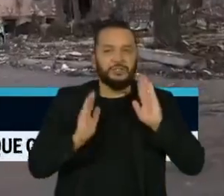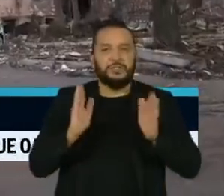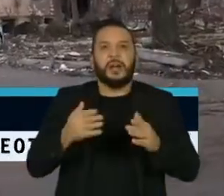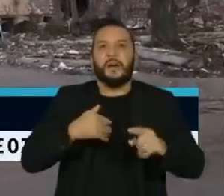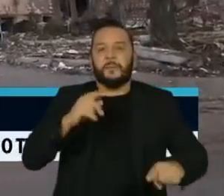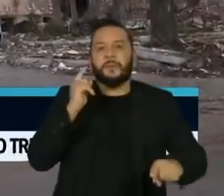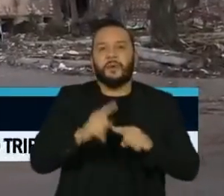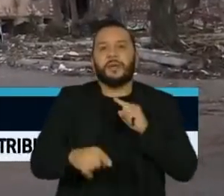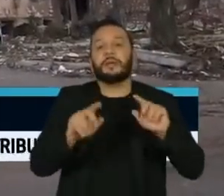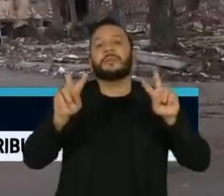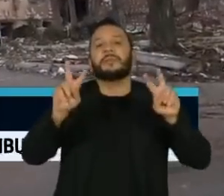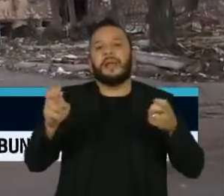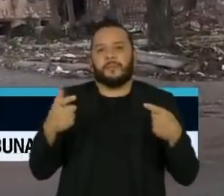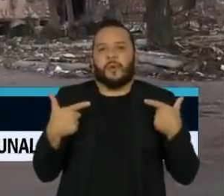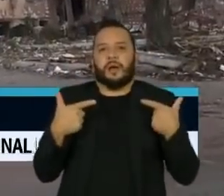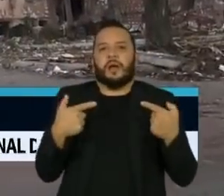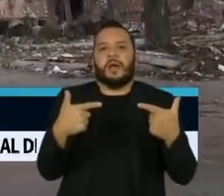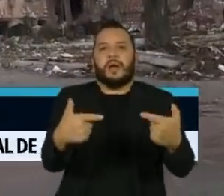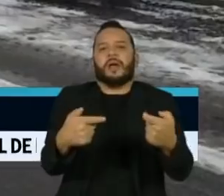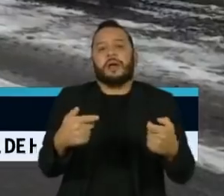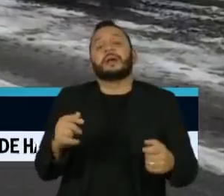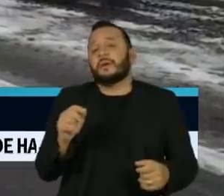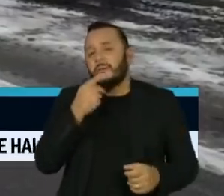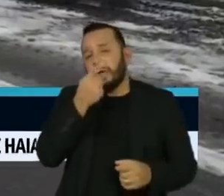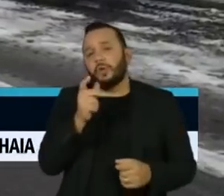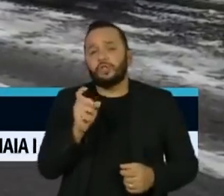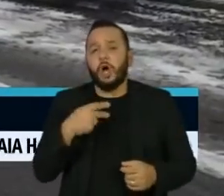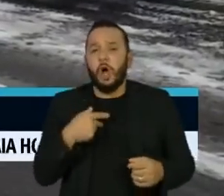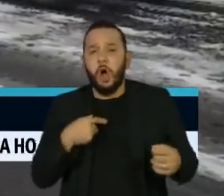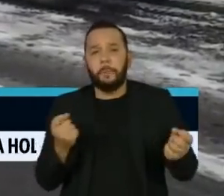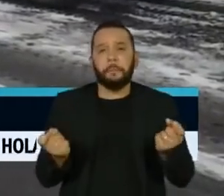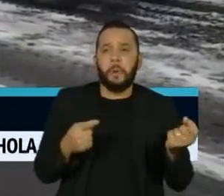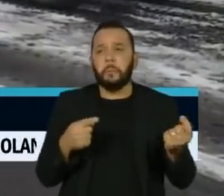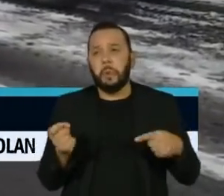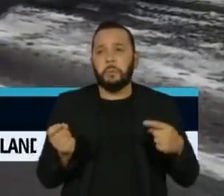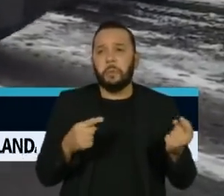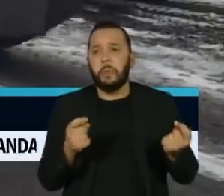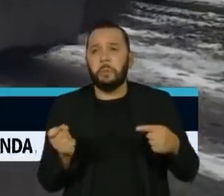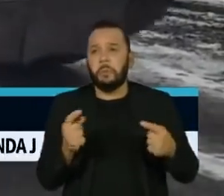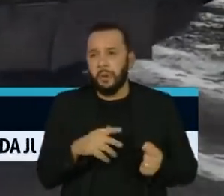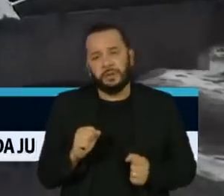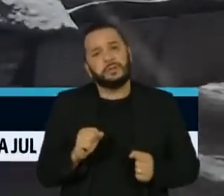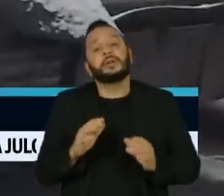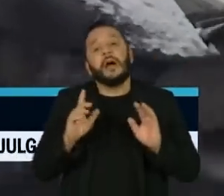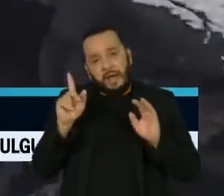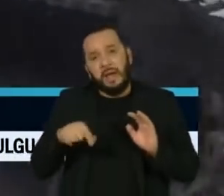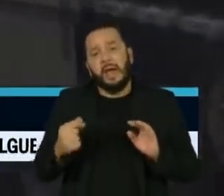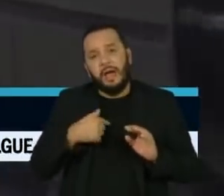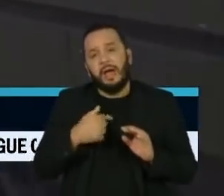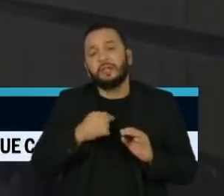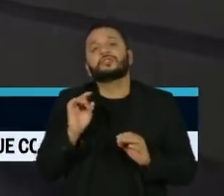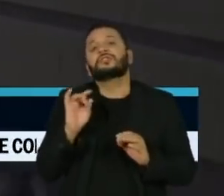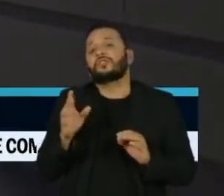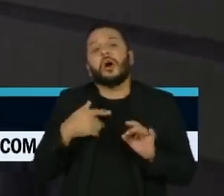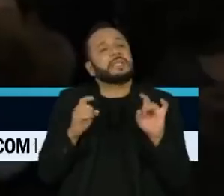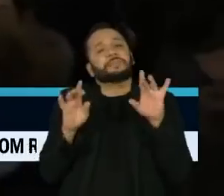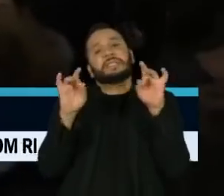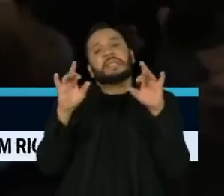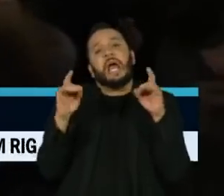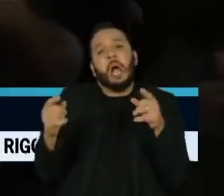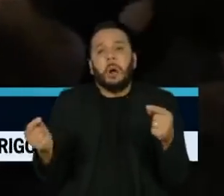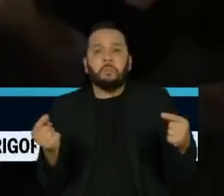proíbe o uso do termo Guerra para se referir ao confronto na Ucrânia para o kremlin a invasão deve ser tratada como operação